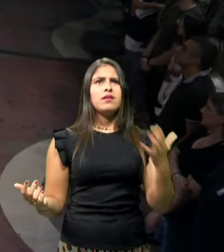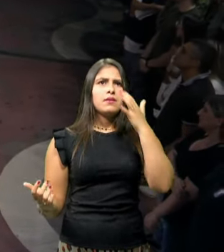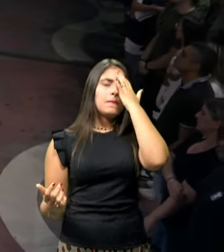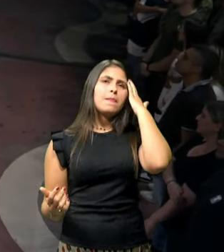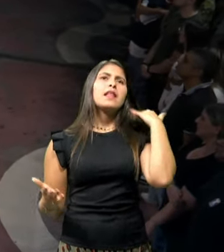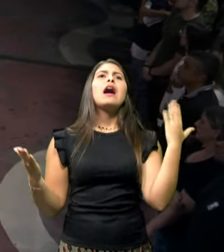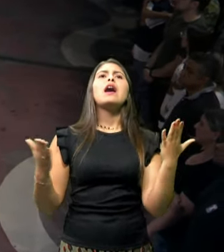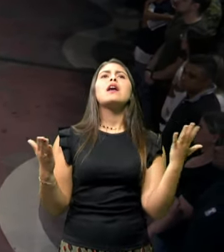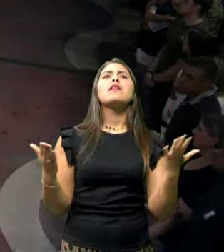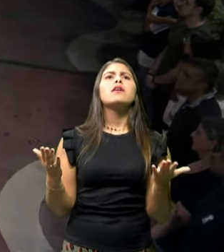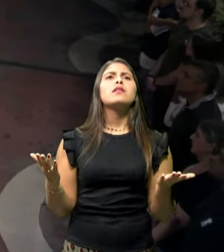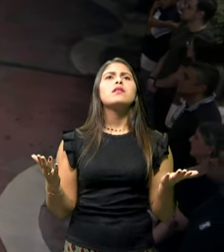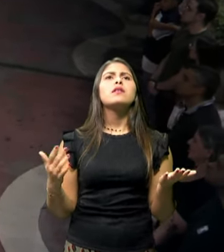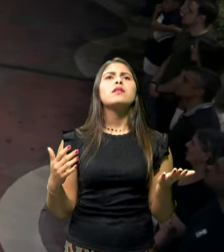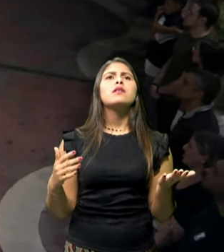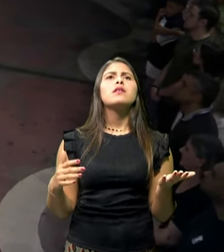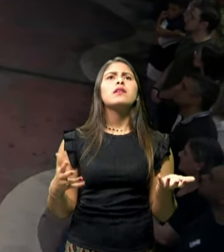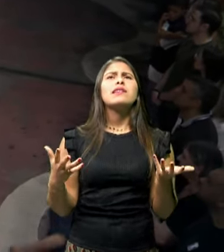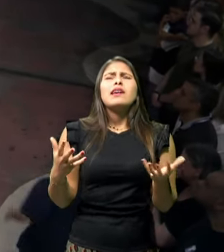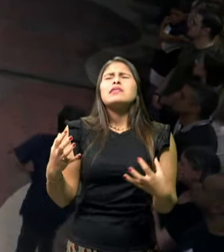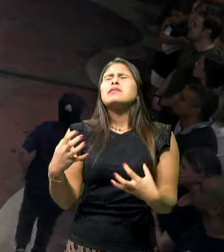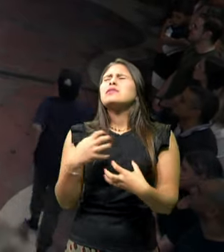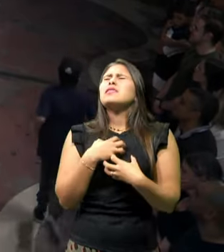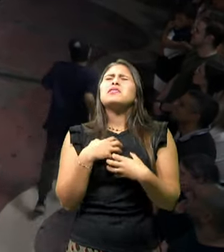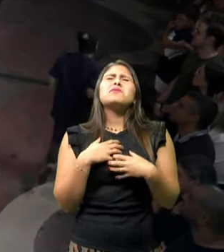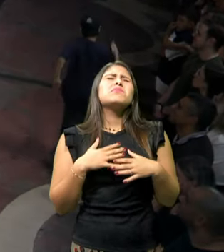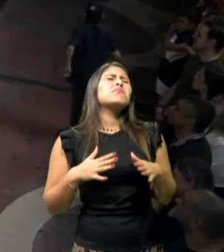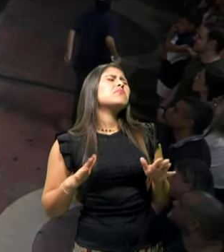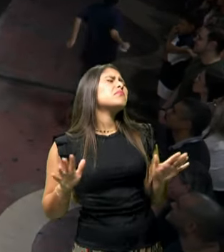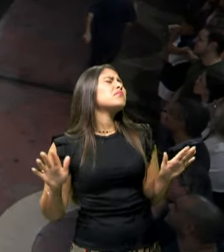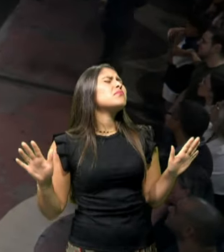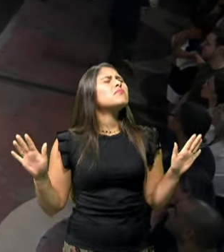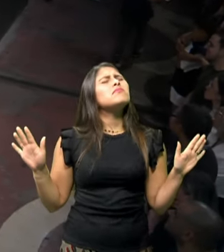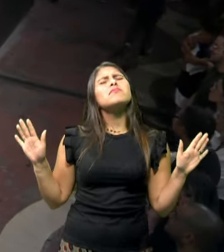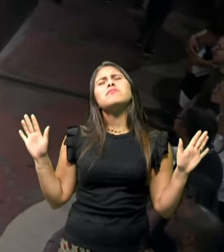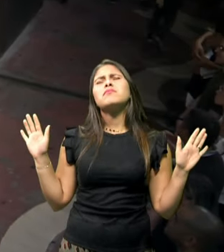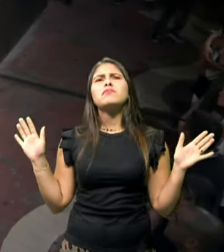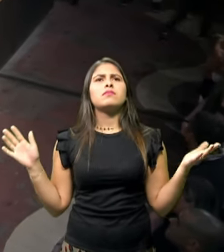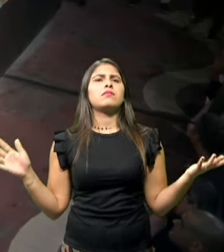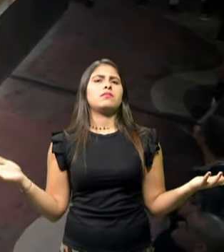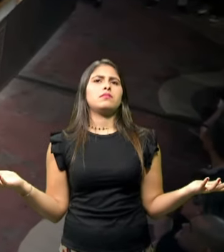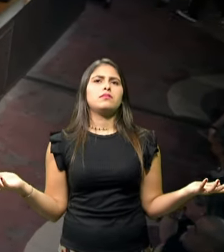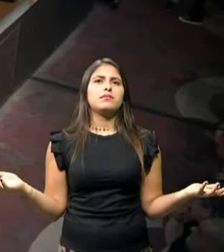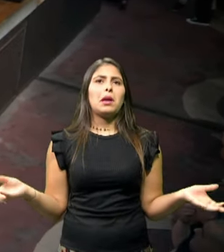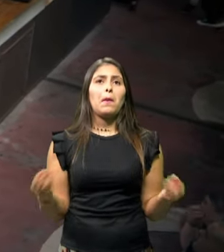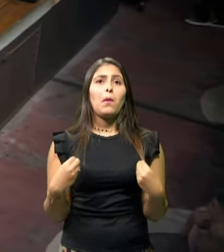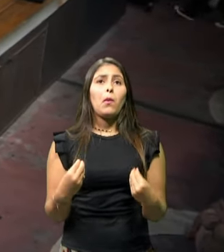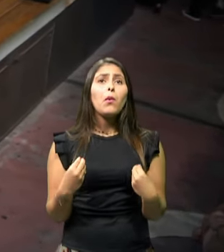Agora eu quero.